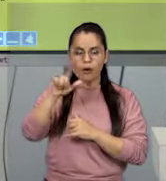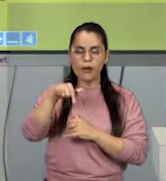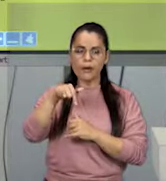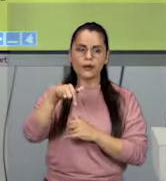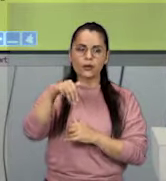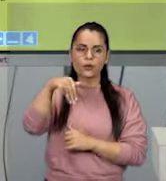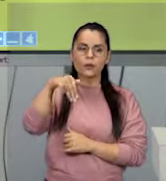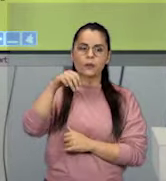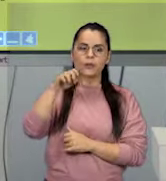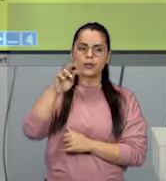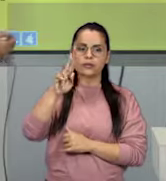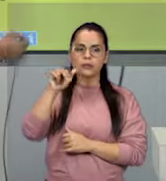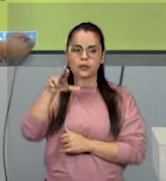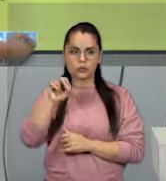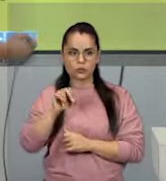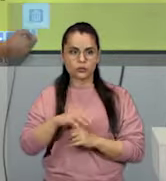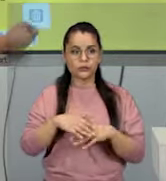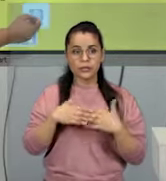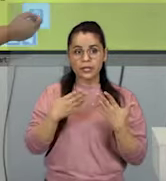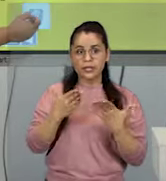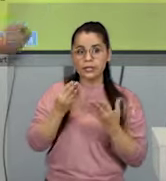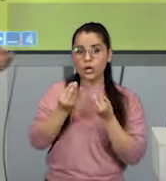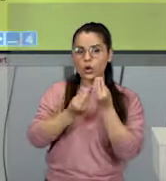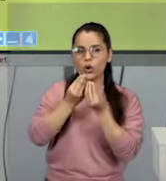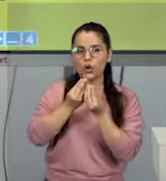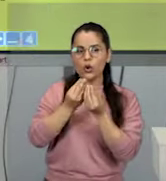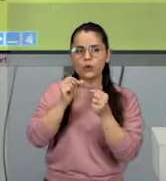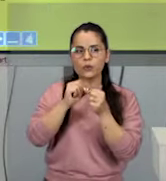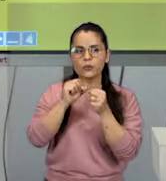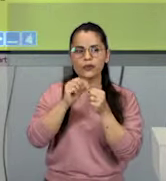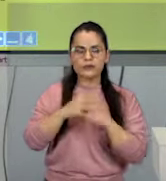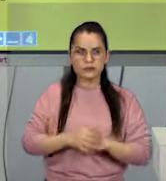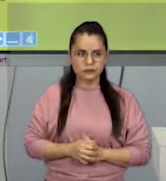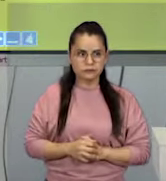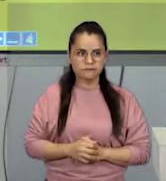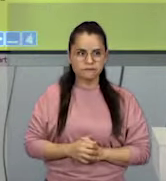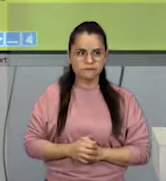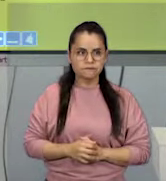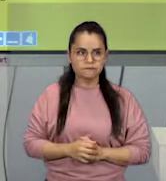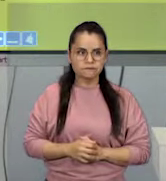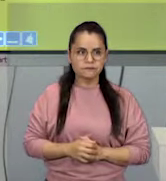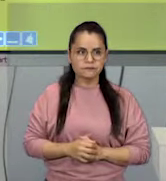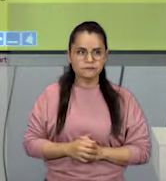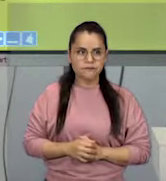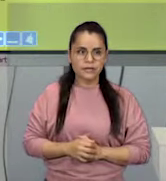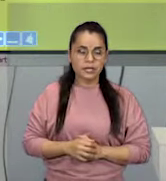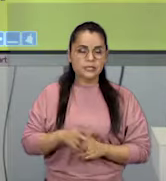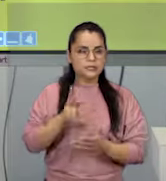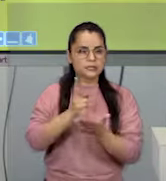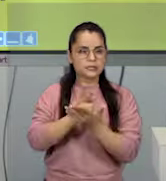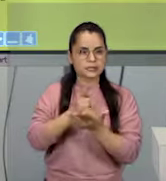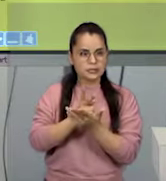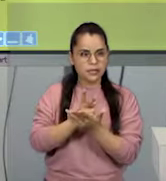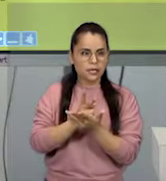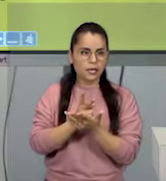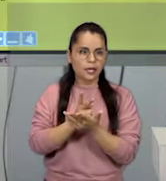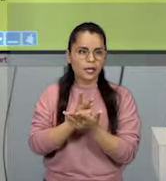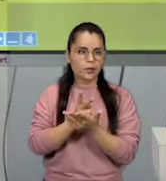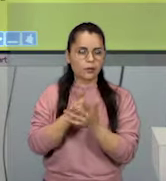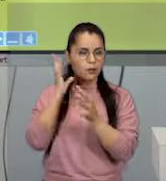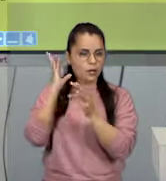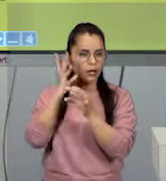é o metano como que nós fazemos como que nós fazemos sempre para